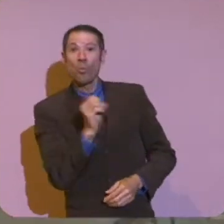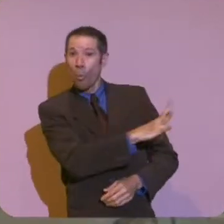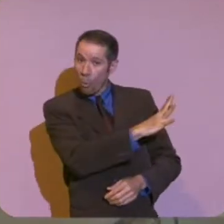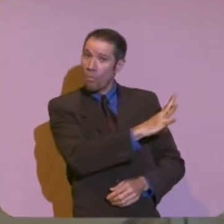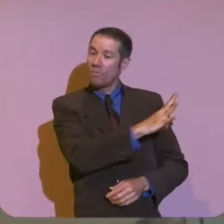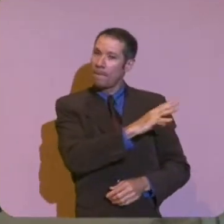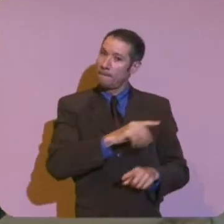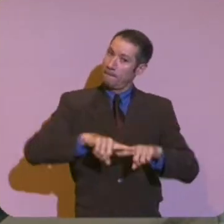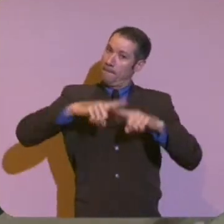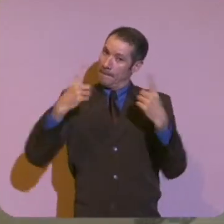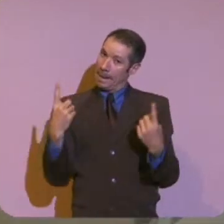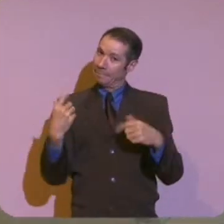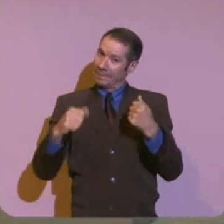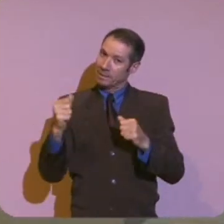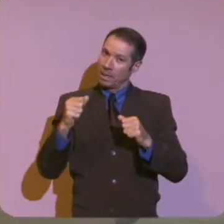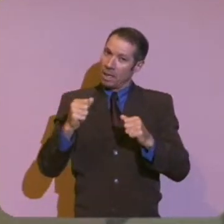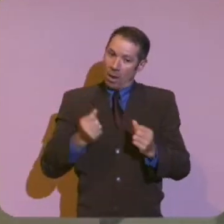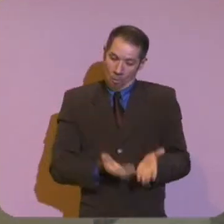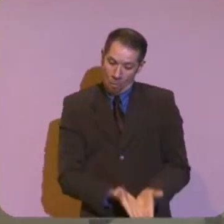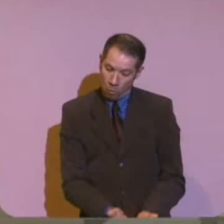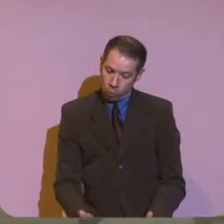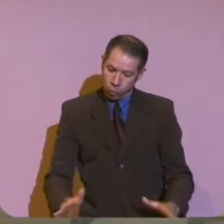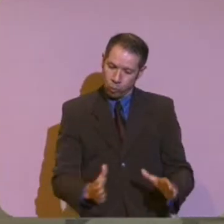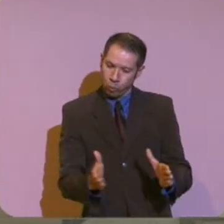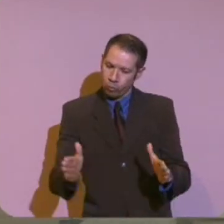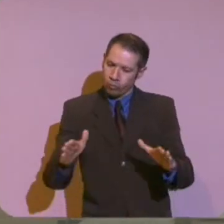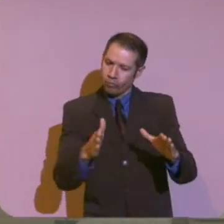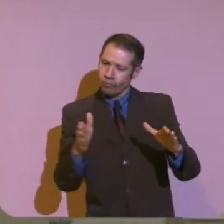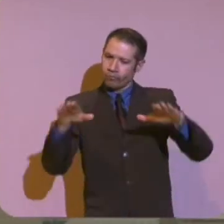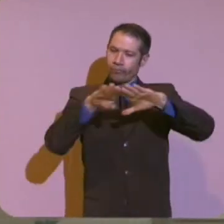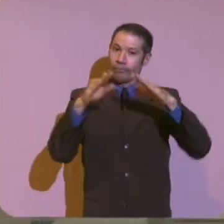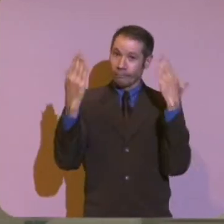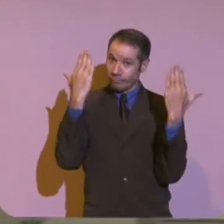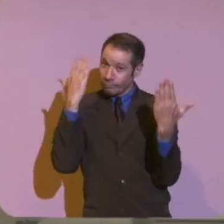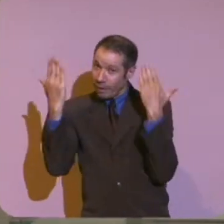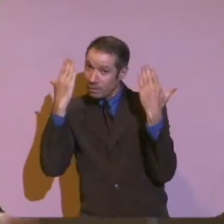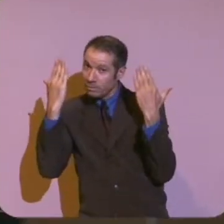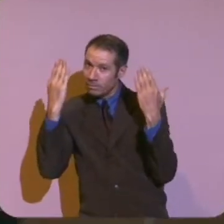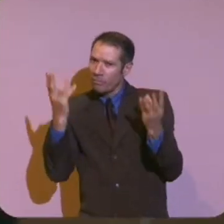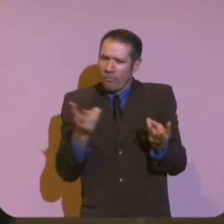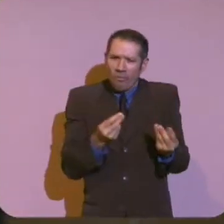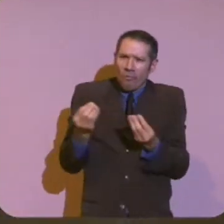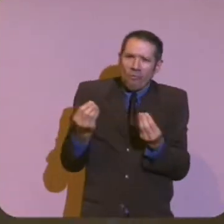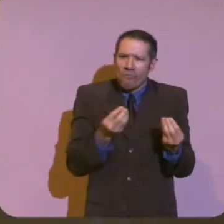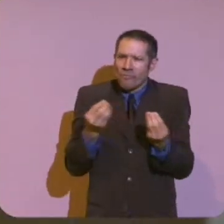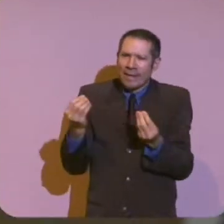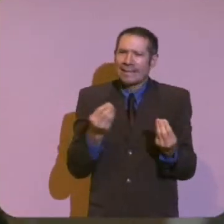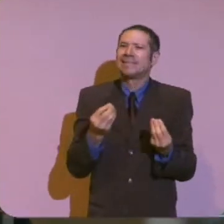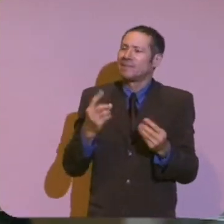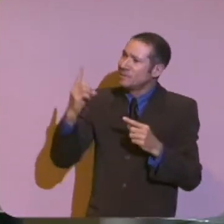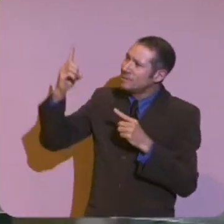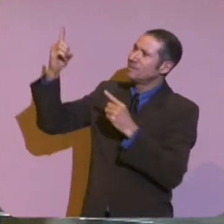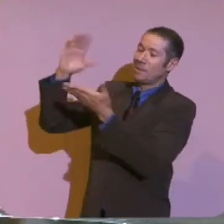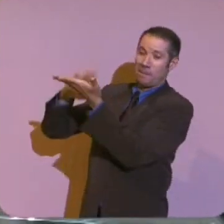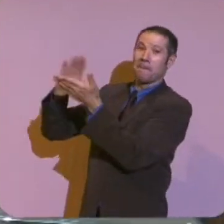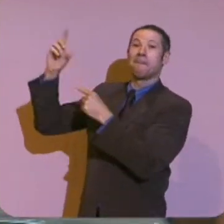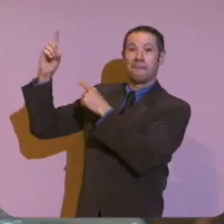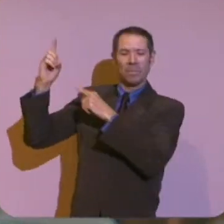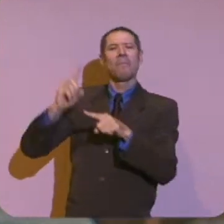Mas para isso eu tenho que ser vaso, barro, maleável na mão de Deus. Por quê?